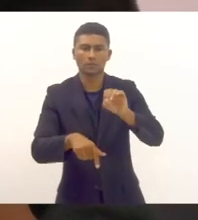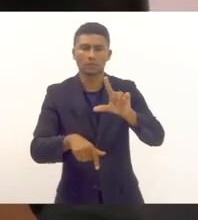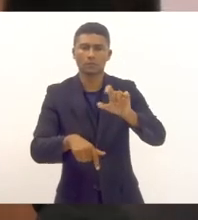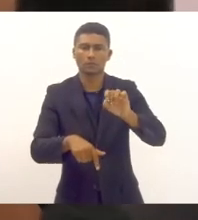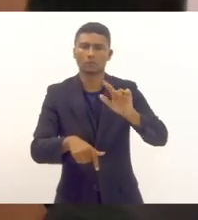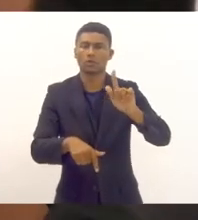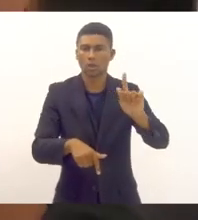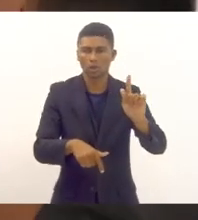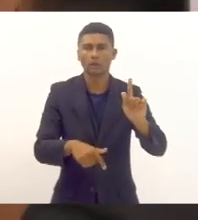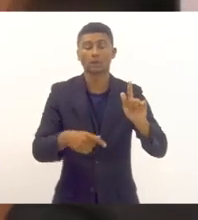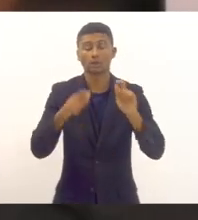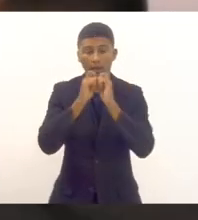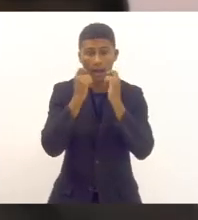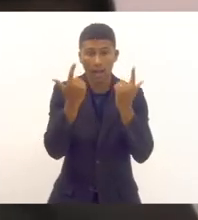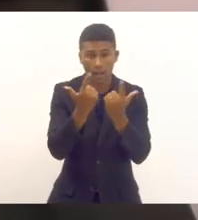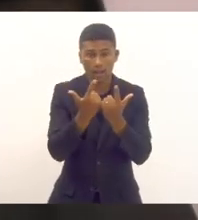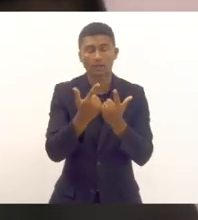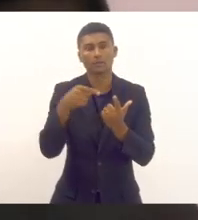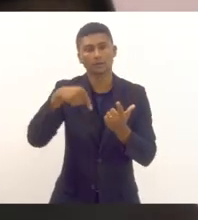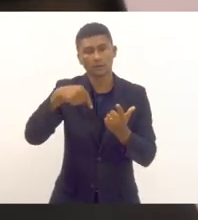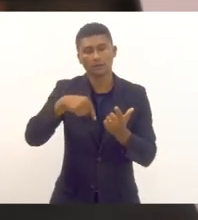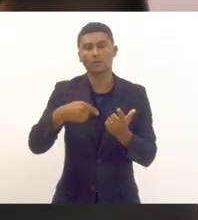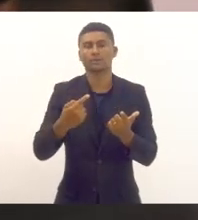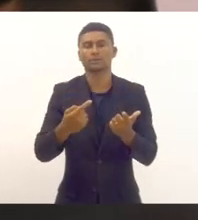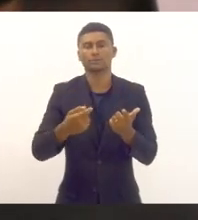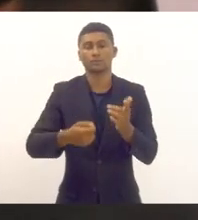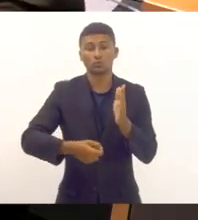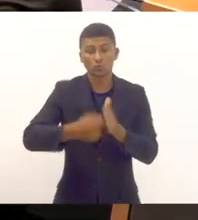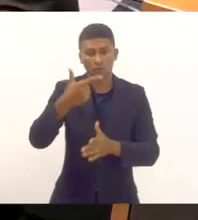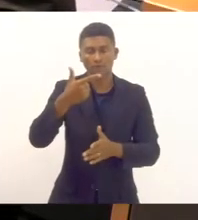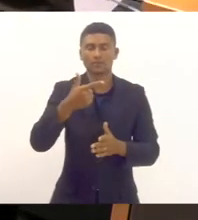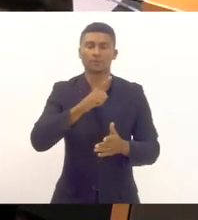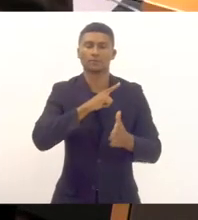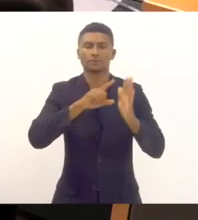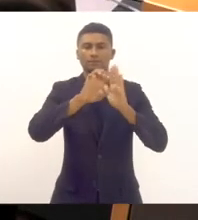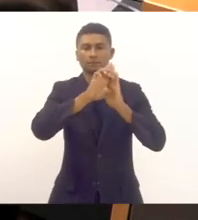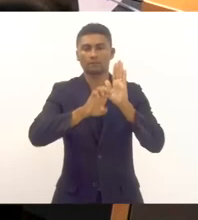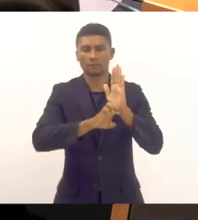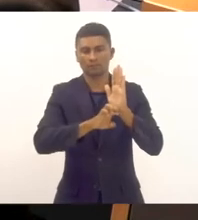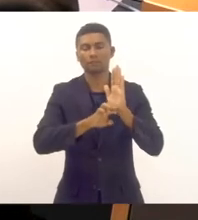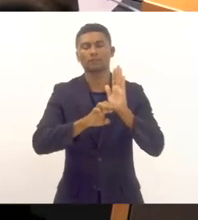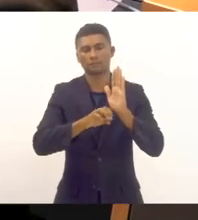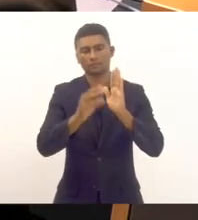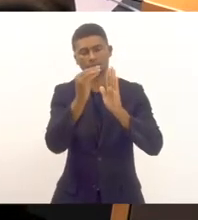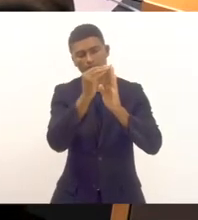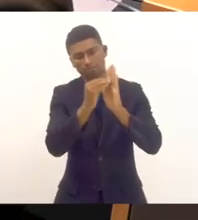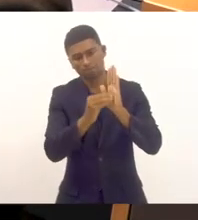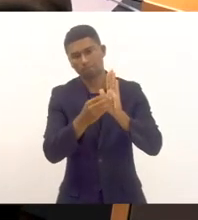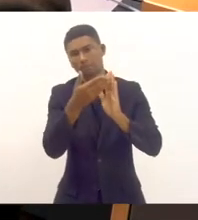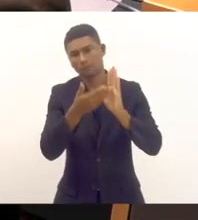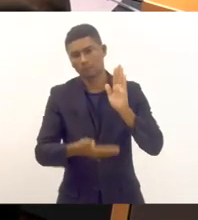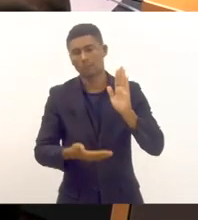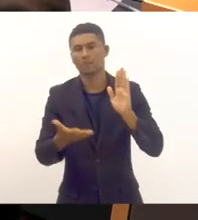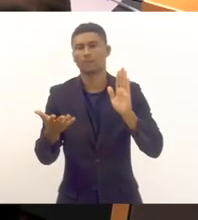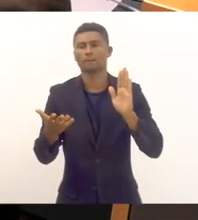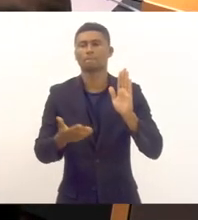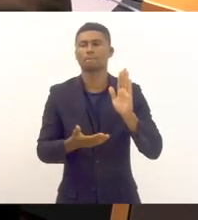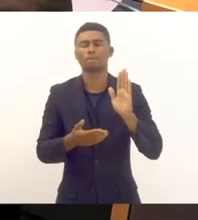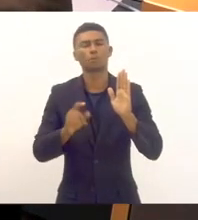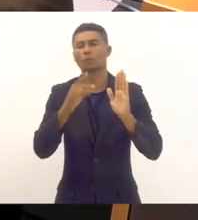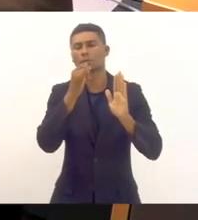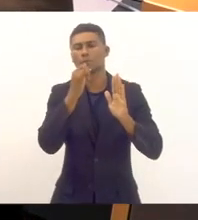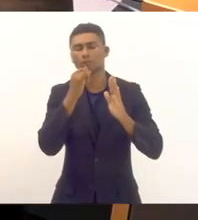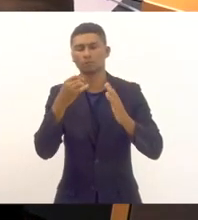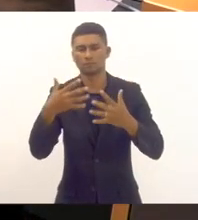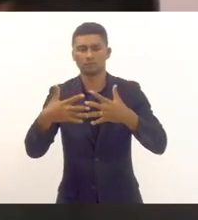passou duas vezes na casa. Né? Isso foi uma emenda que um deputado entrou para carro com acima de